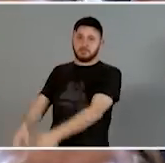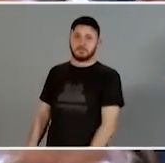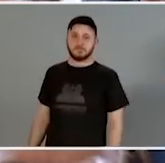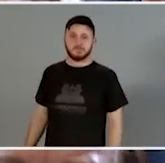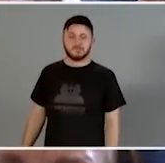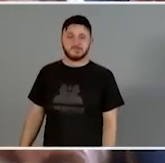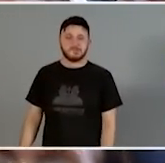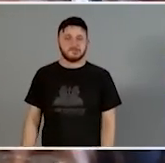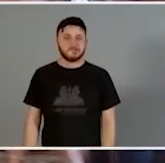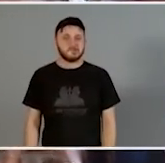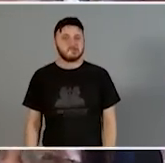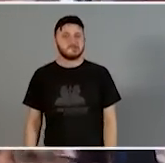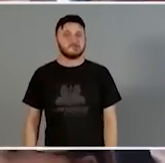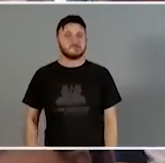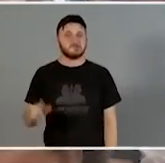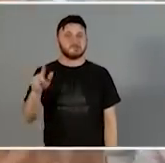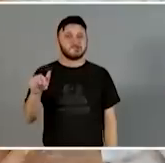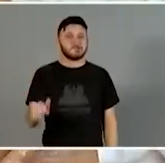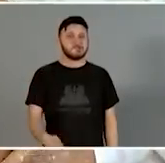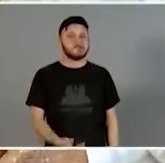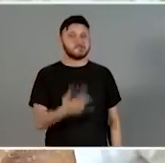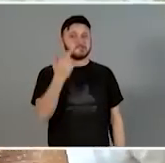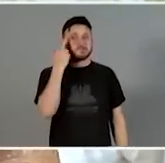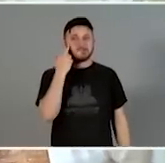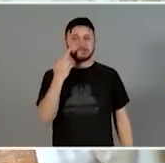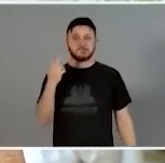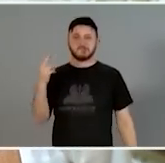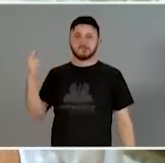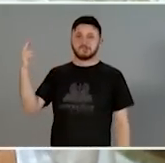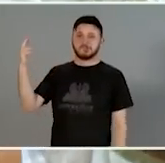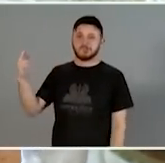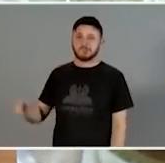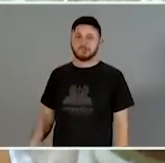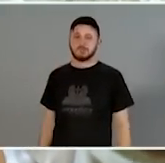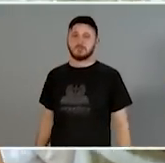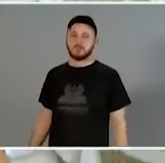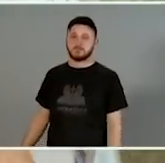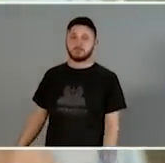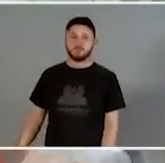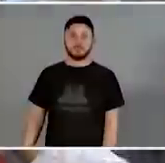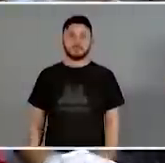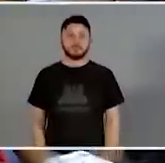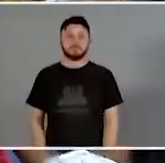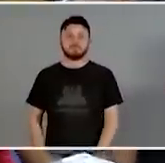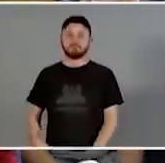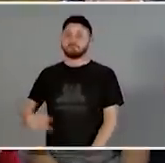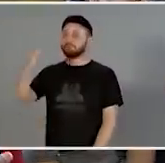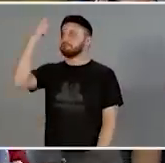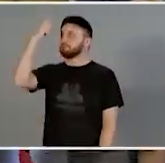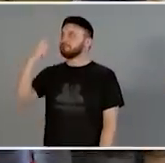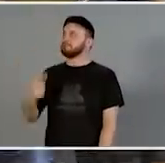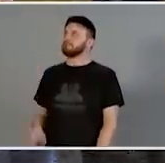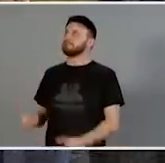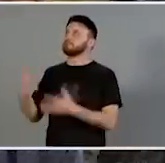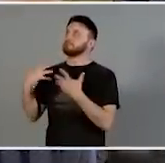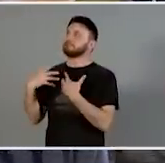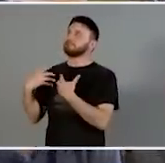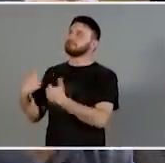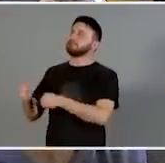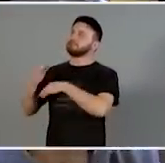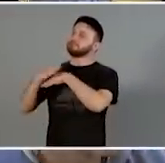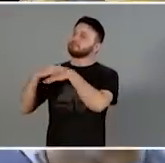entregarei. É o Senhor em pé que me acolhe com o